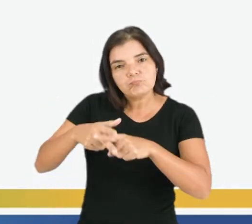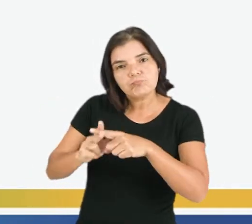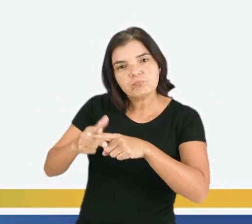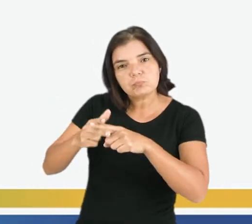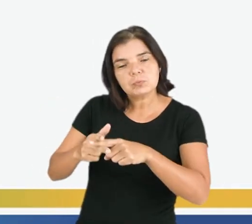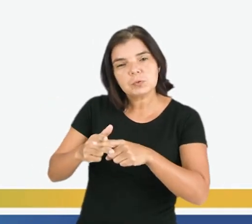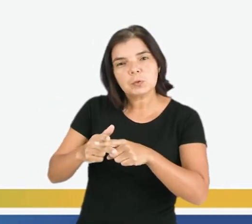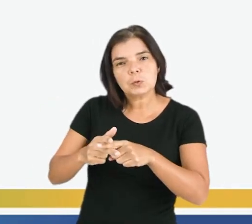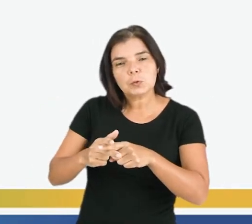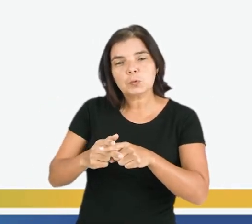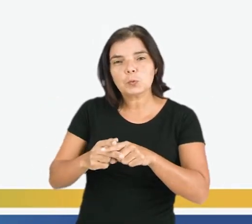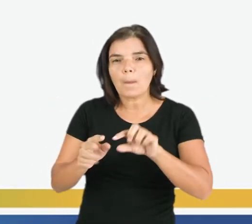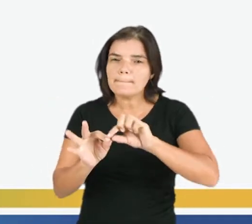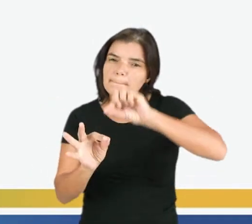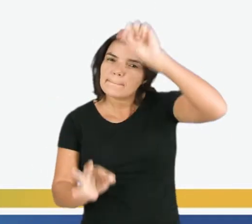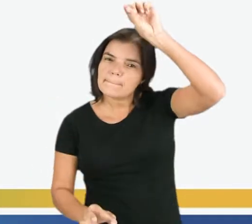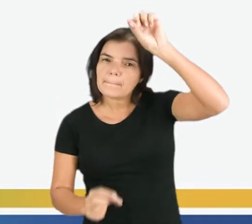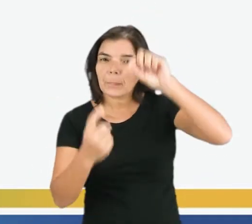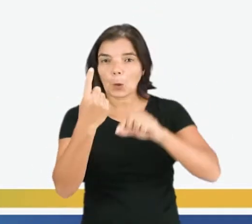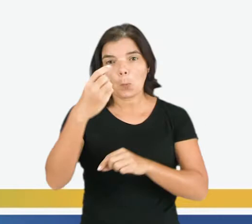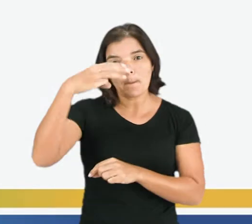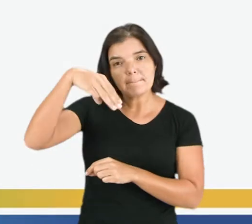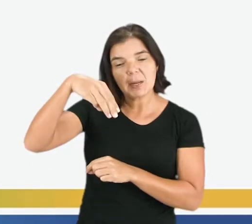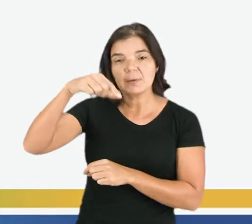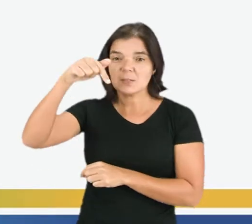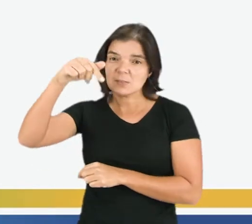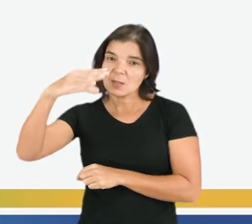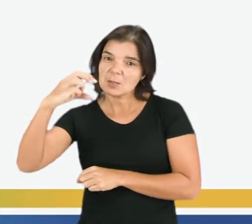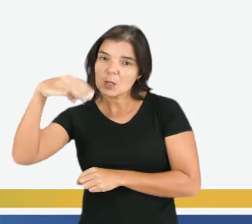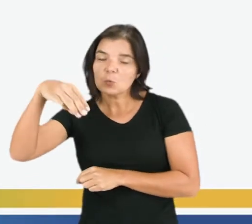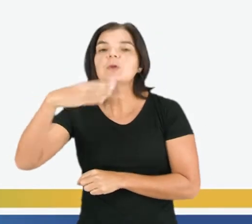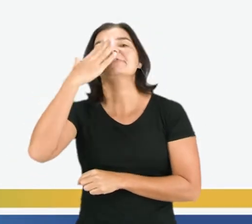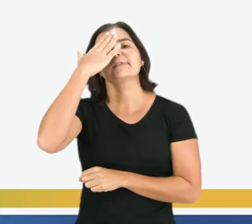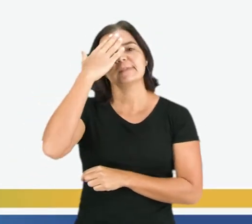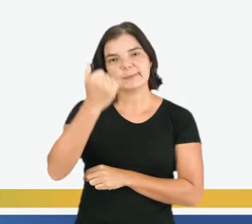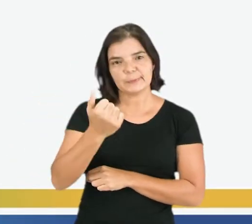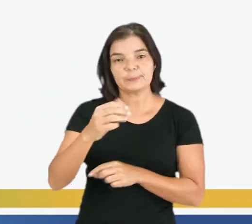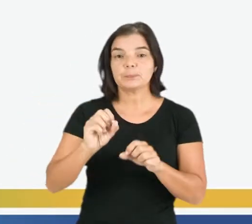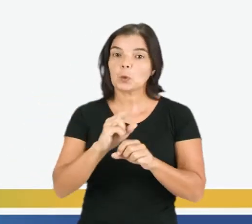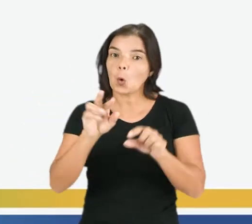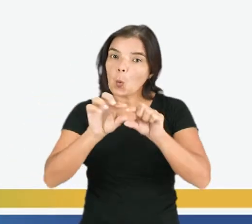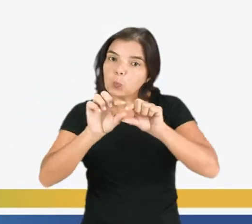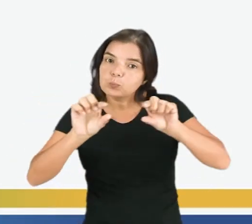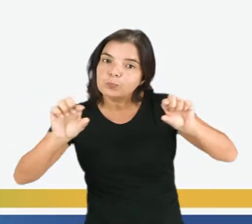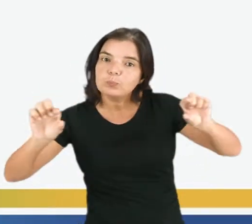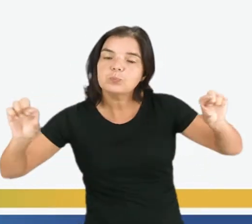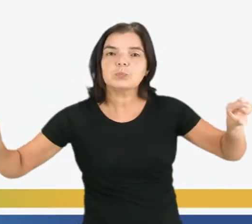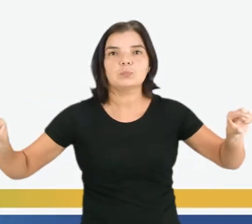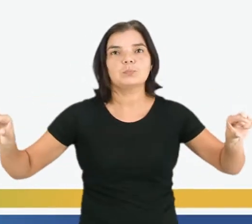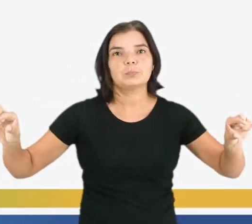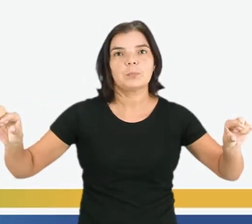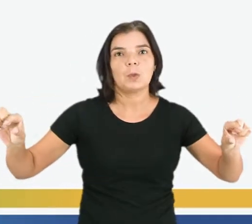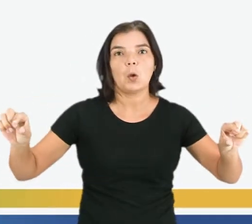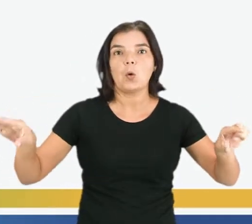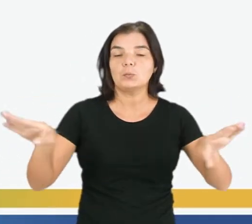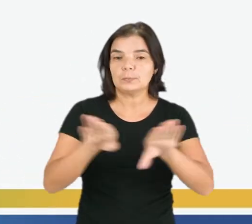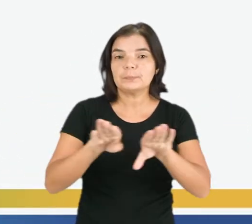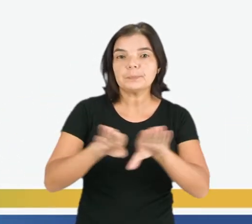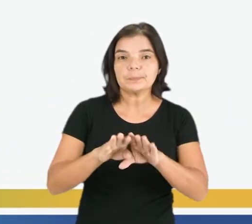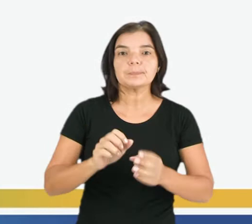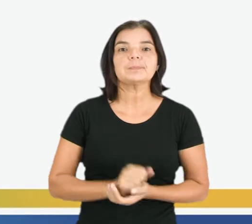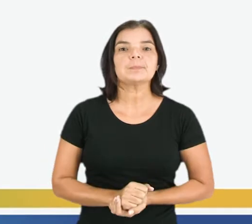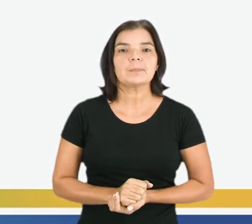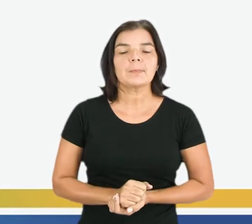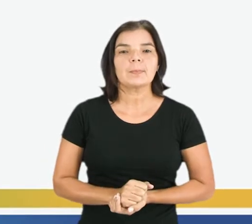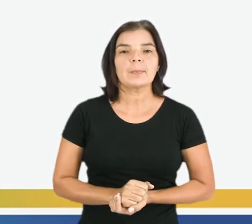1 metro e 7 centímetros. sabemos exatamente o comprimento. Ou, quando medimos a tampa da mesa,